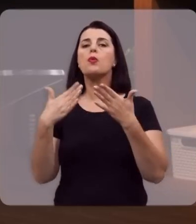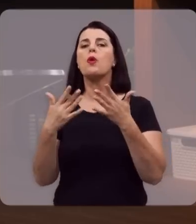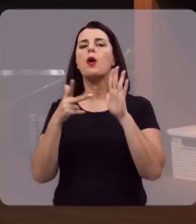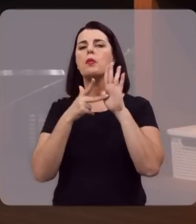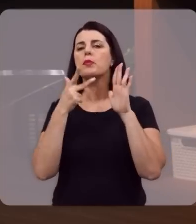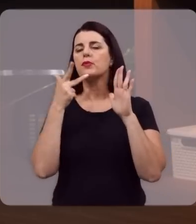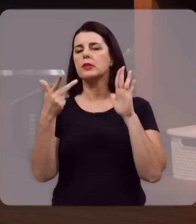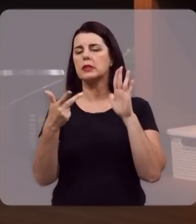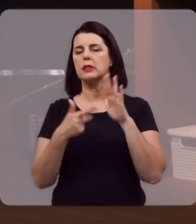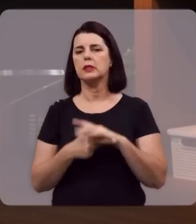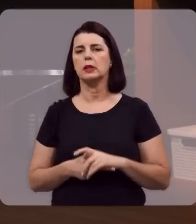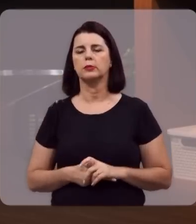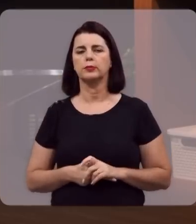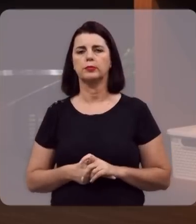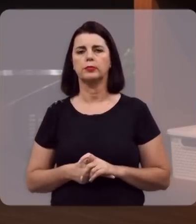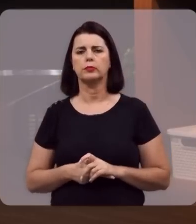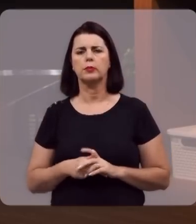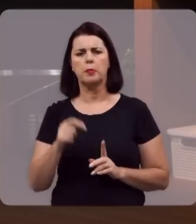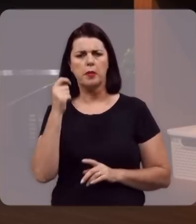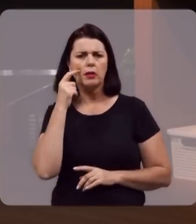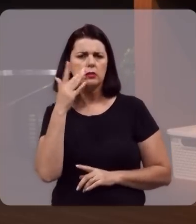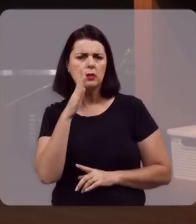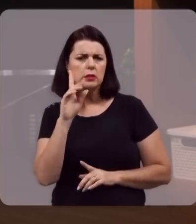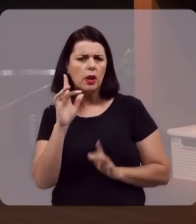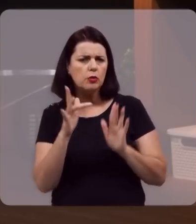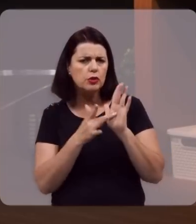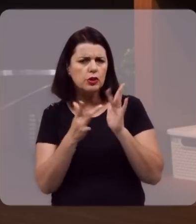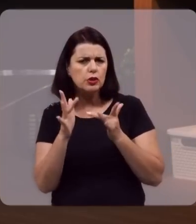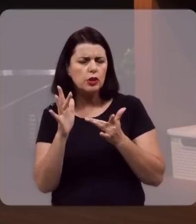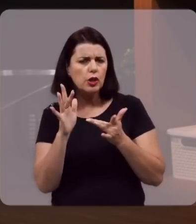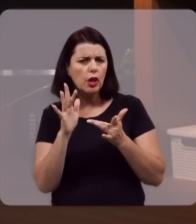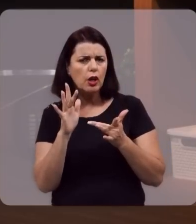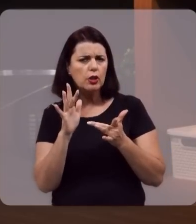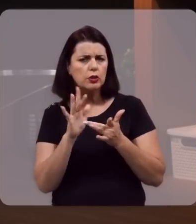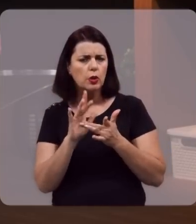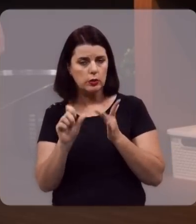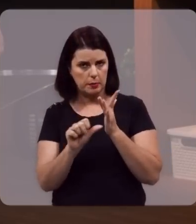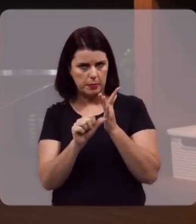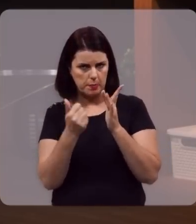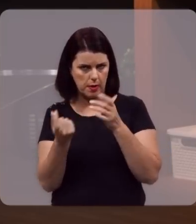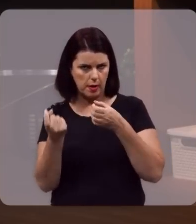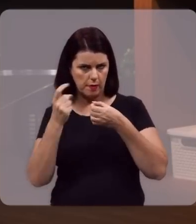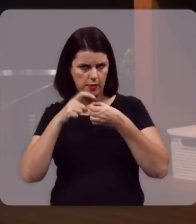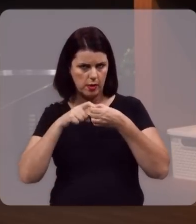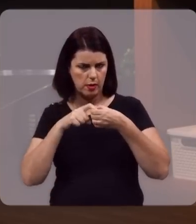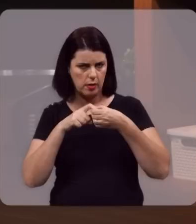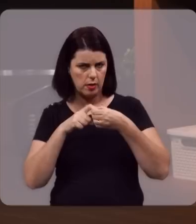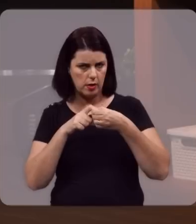essas profecias? Chama a sua atenção para o fato de que, na sua primeira vinda,